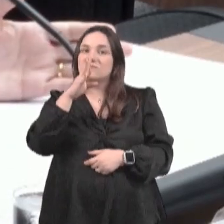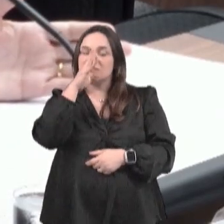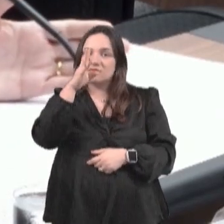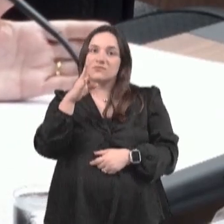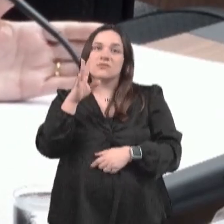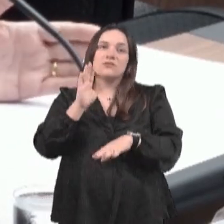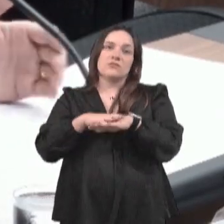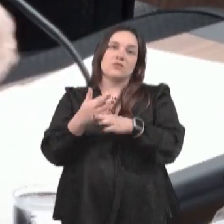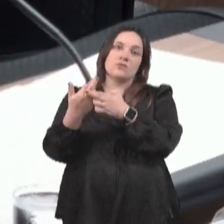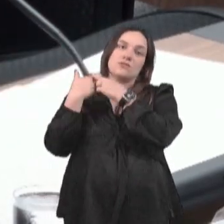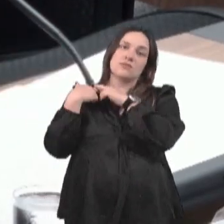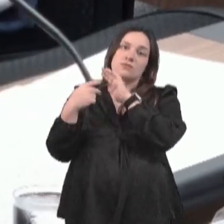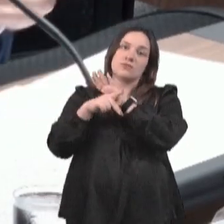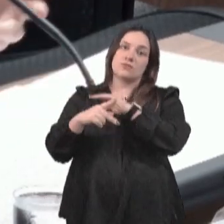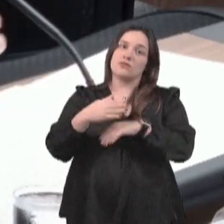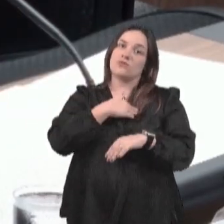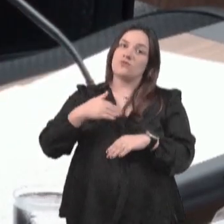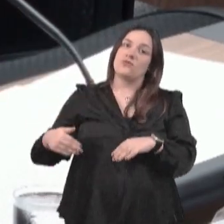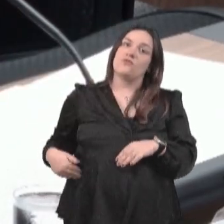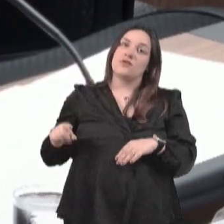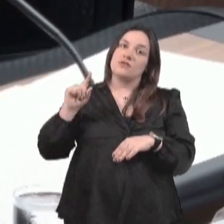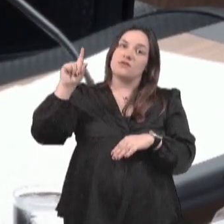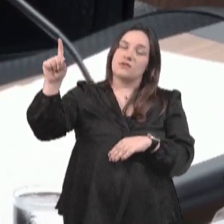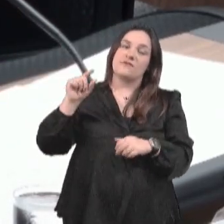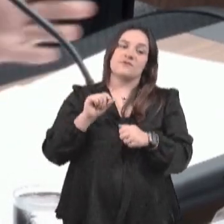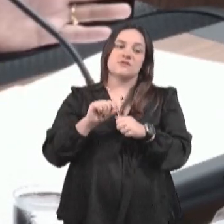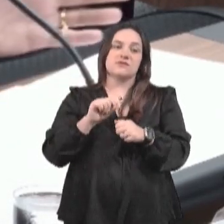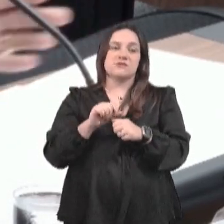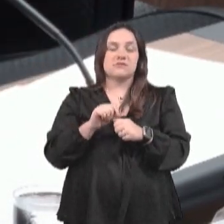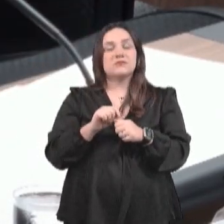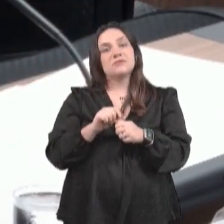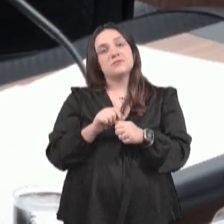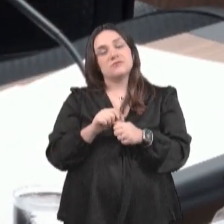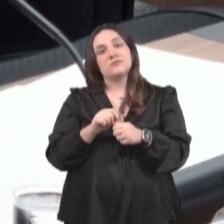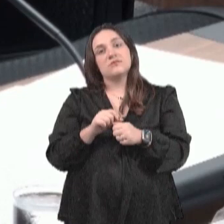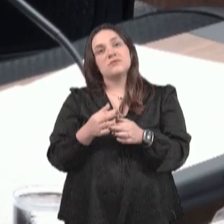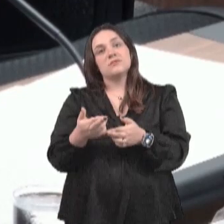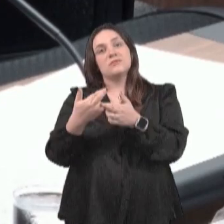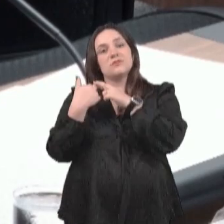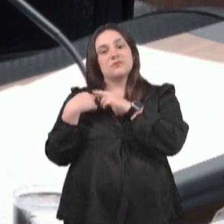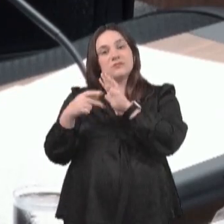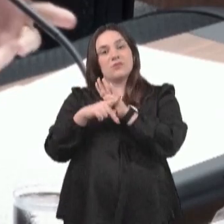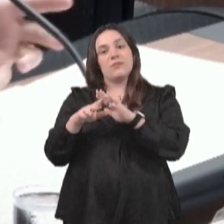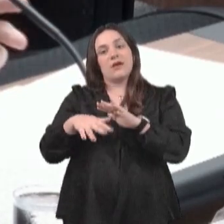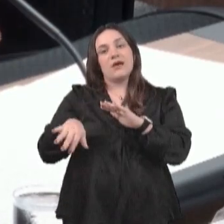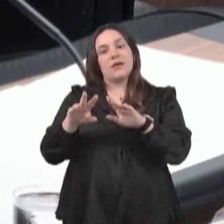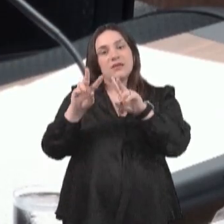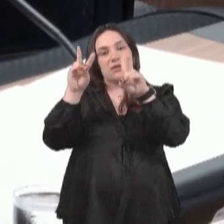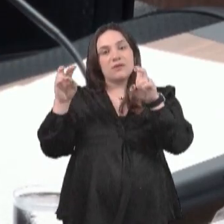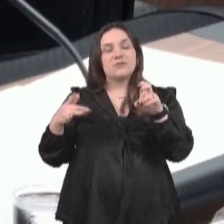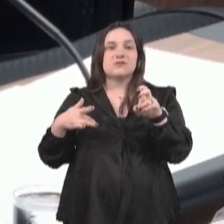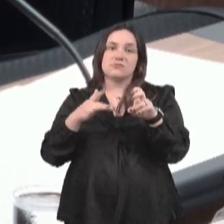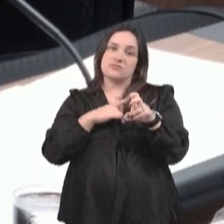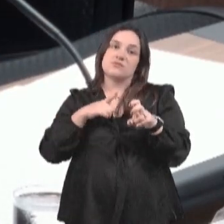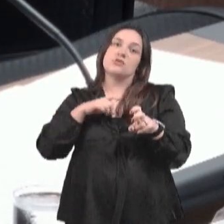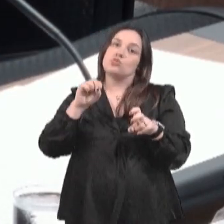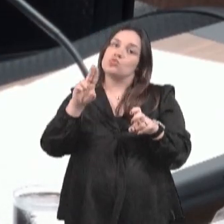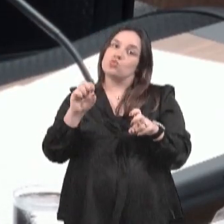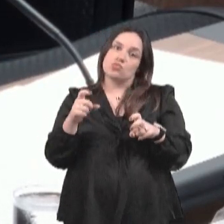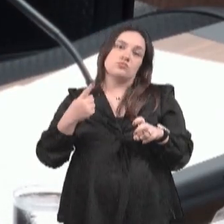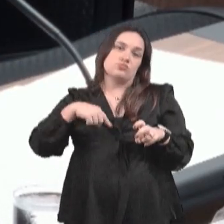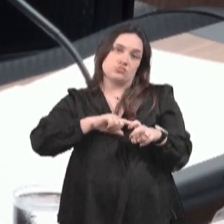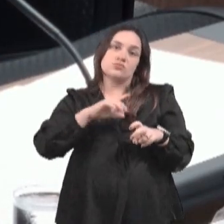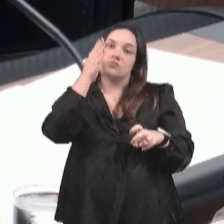competência privativa do governador para disciplinar a competência concorrente em matéria de saúde. Temos o SUS, sabemos que